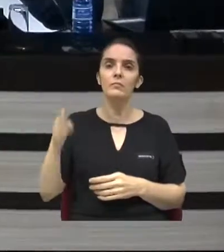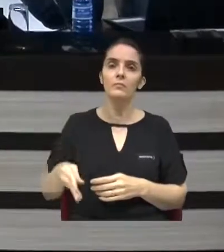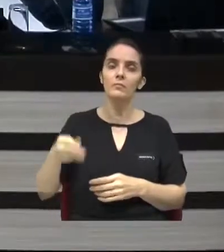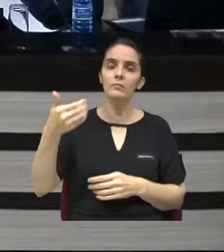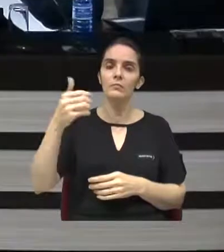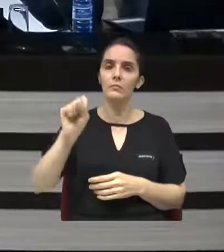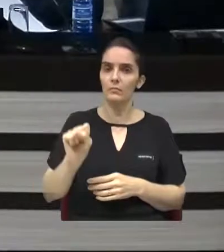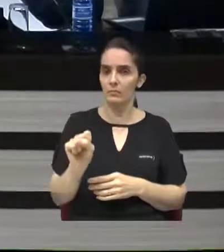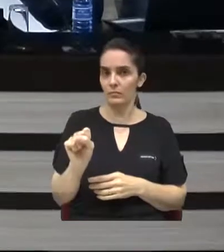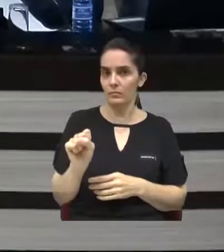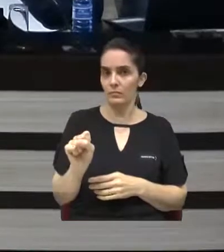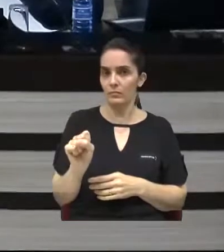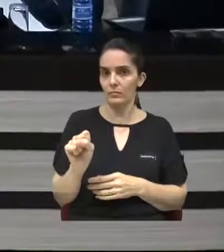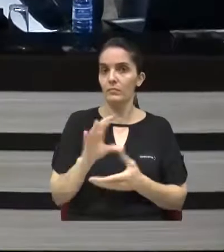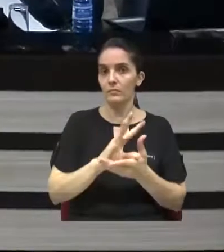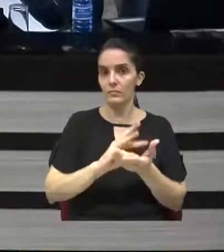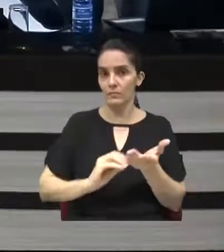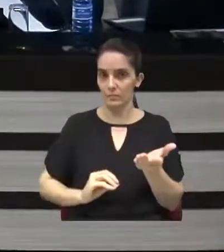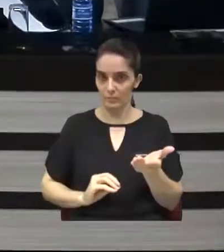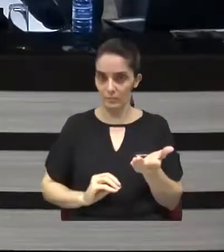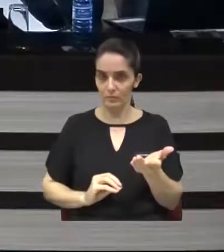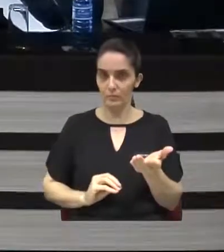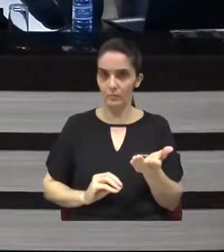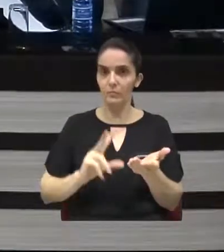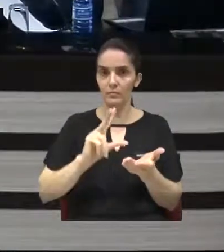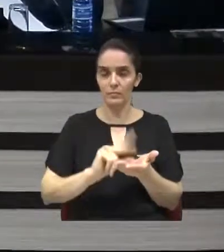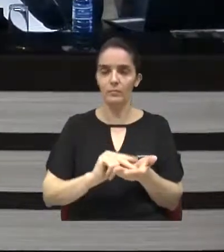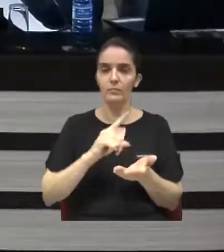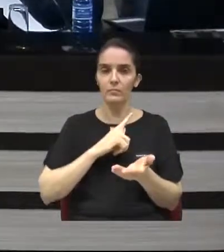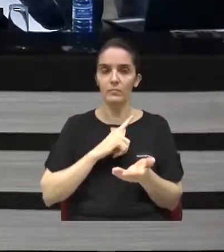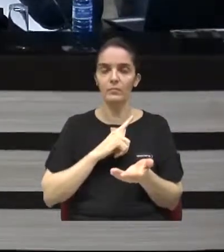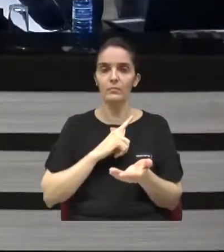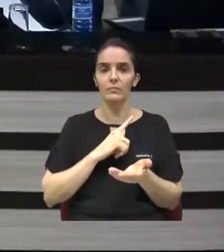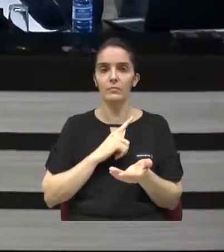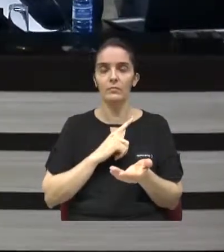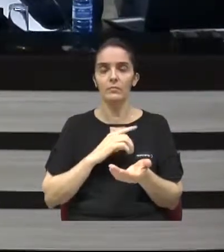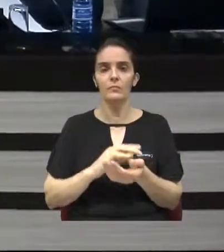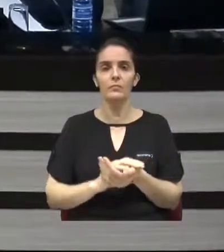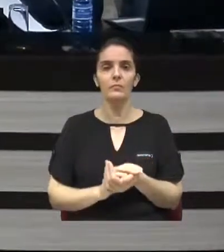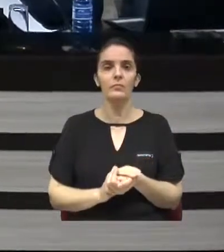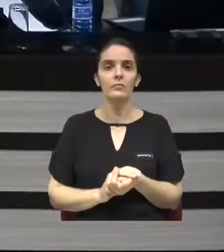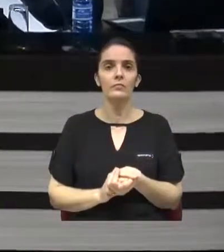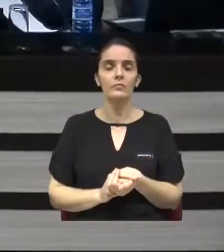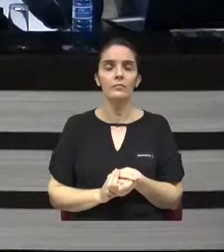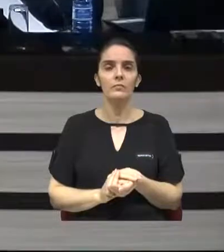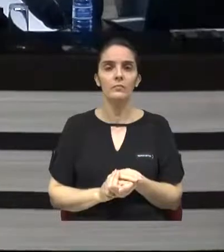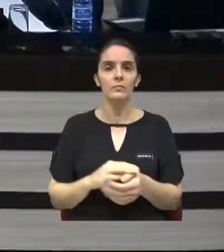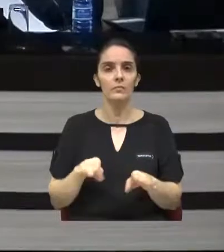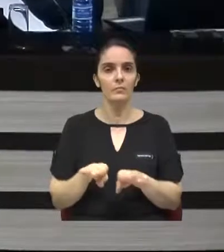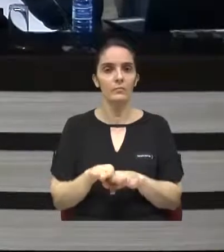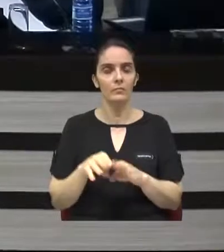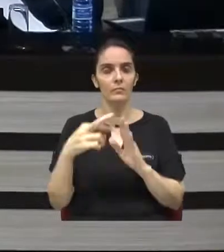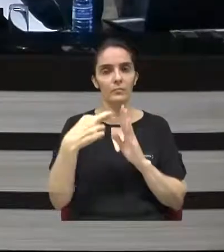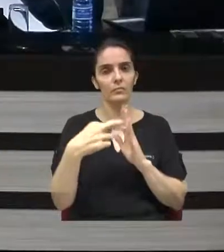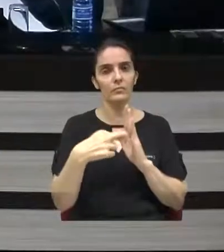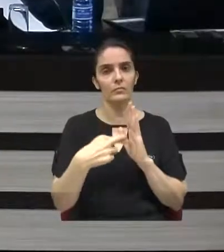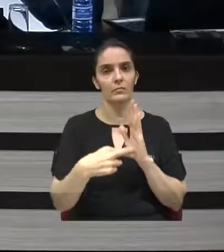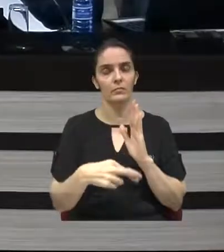5744/2018, cuja cópia segue em anexo, exceção feita ao citado parecer do relator